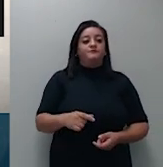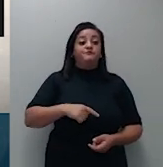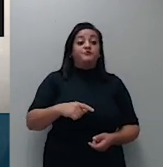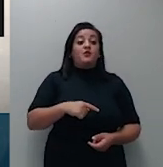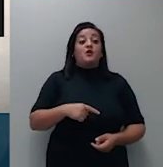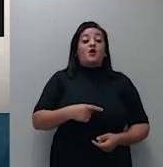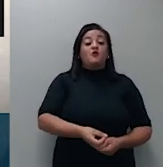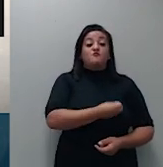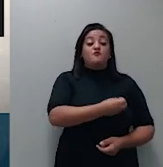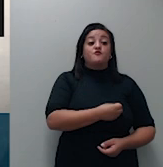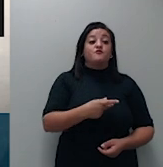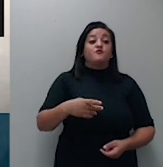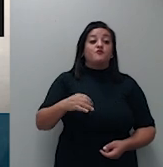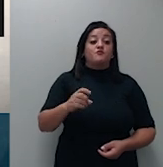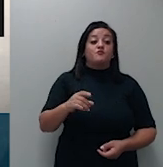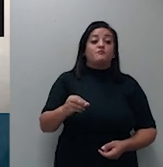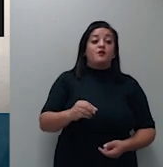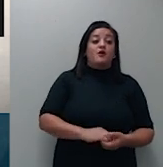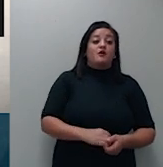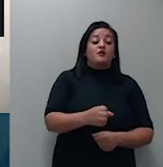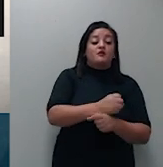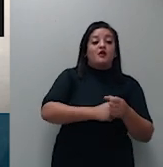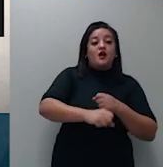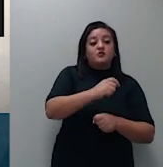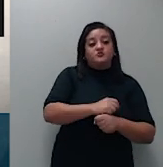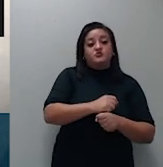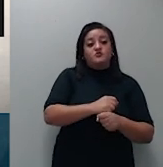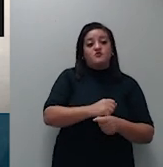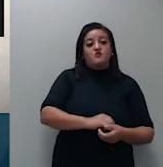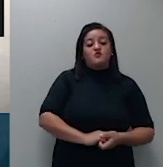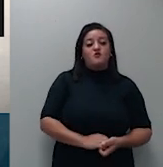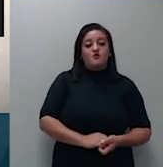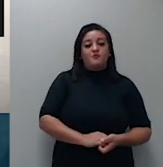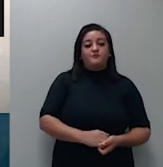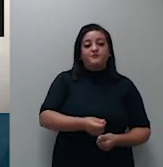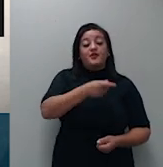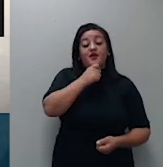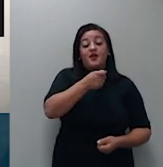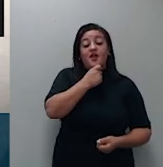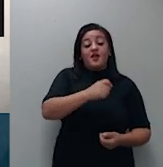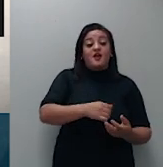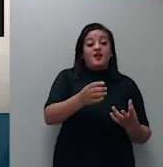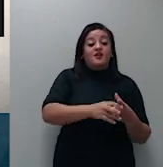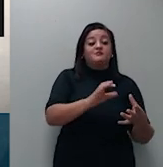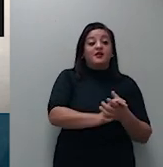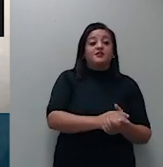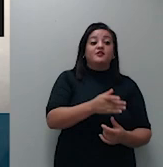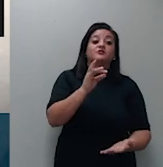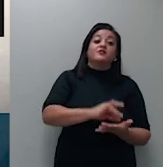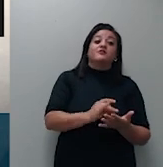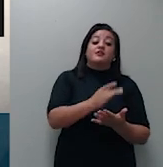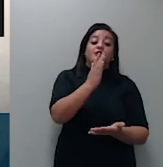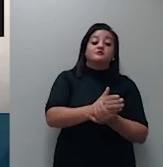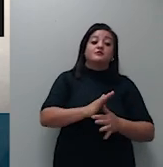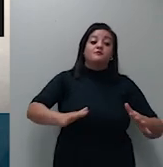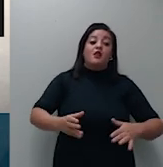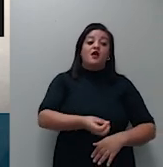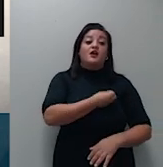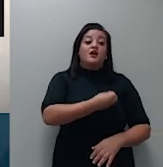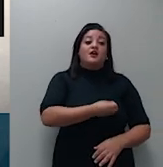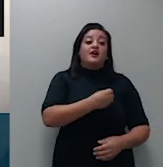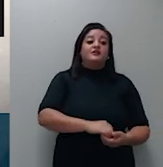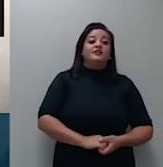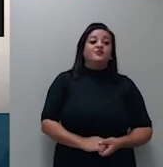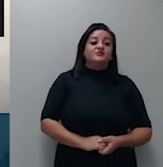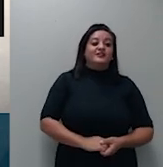conviveu com p e escolhe da falecida e da qual estava separado de fato a convivência